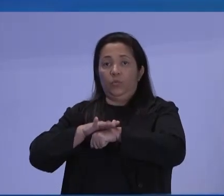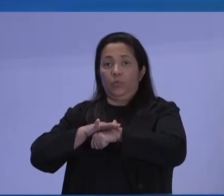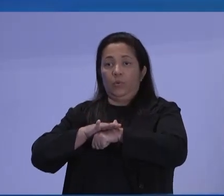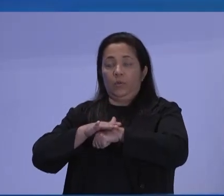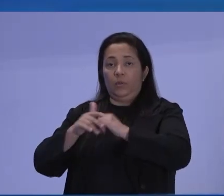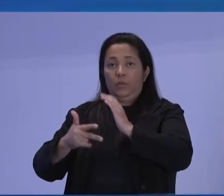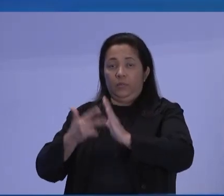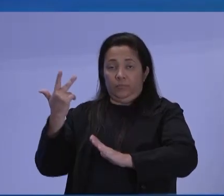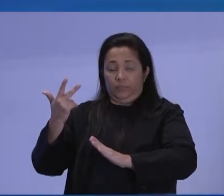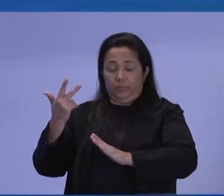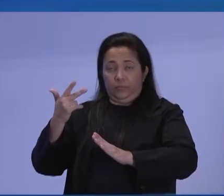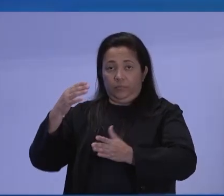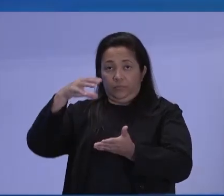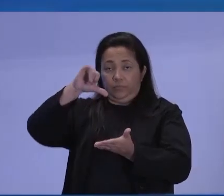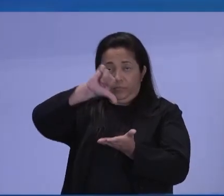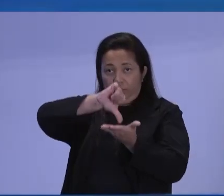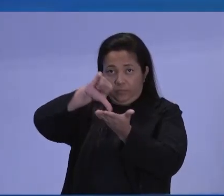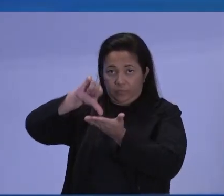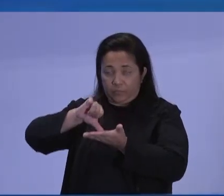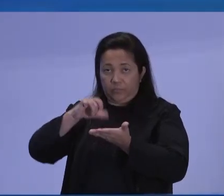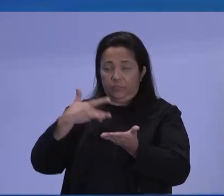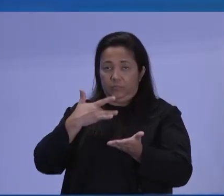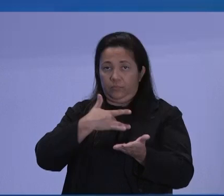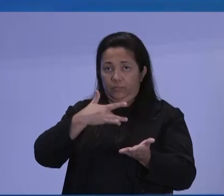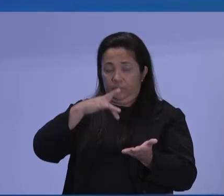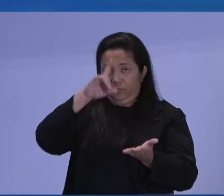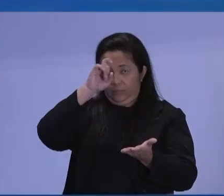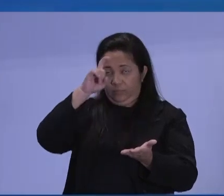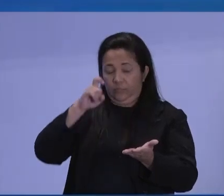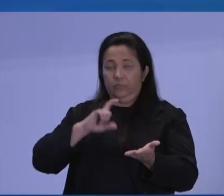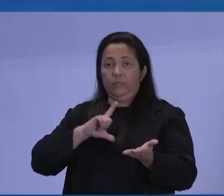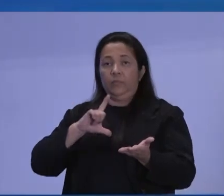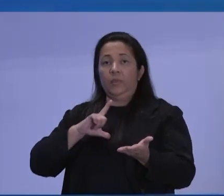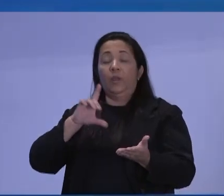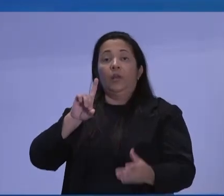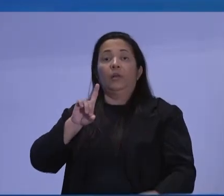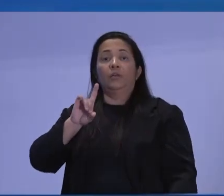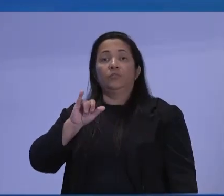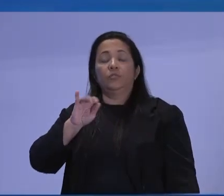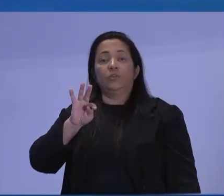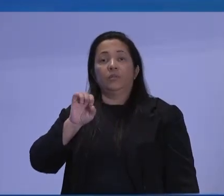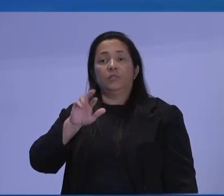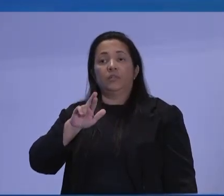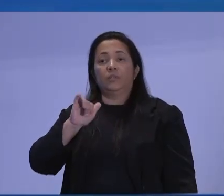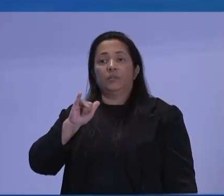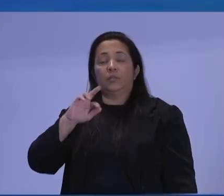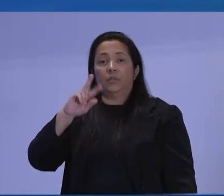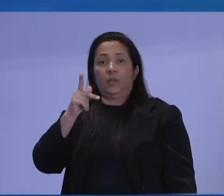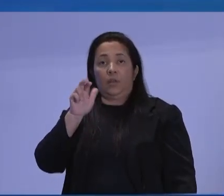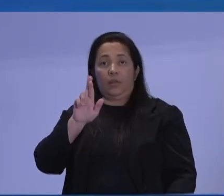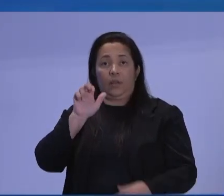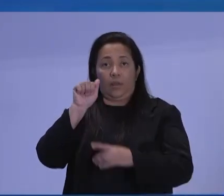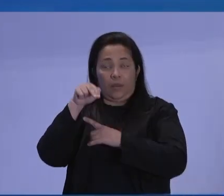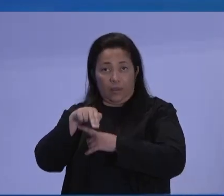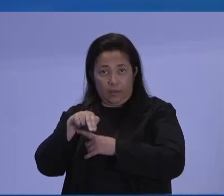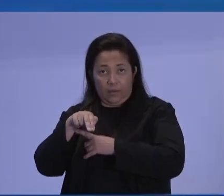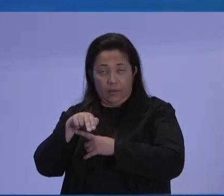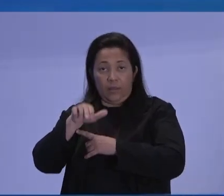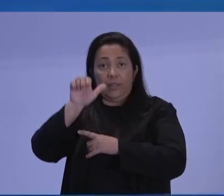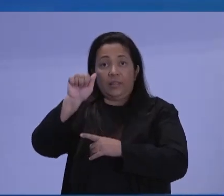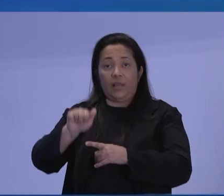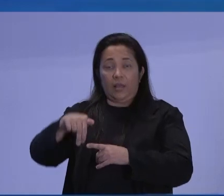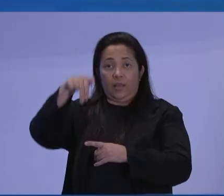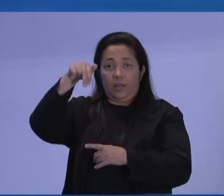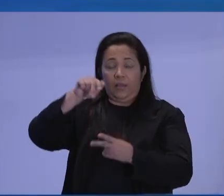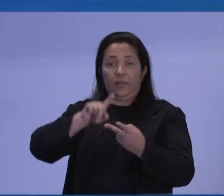pelas policlínicas, as referências distritais, que são o HRAM, que é o Hospital Regional da Asa Norte, o